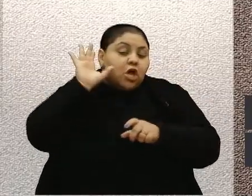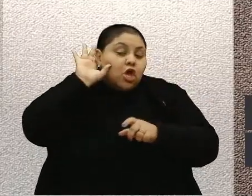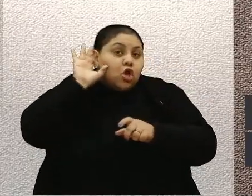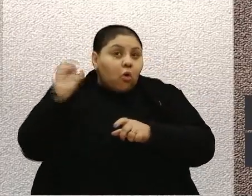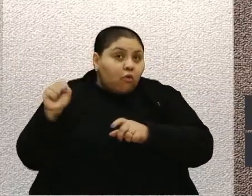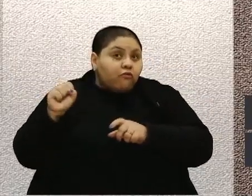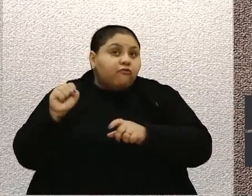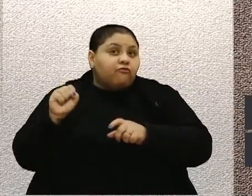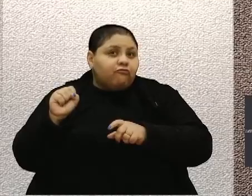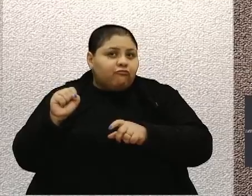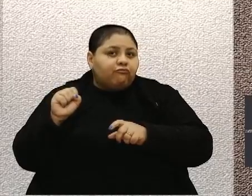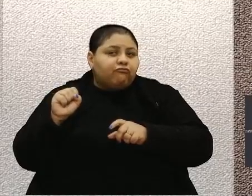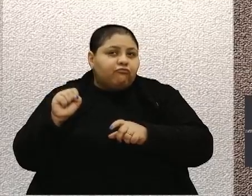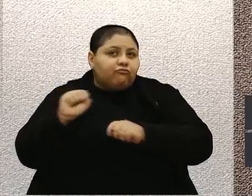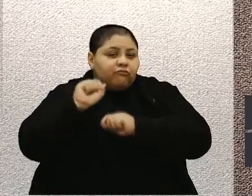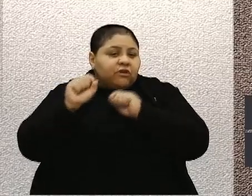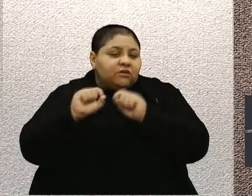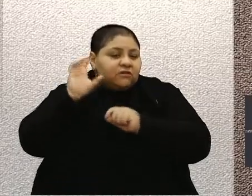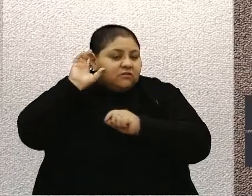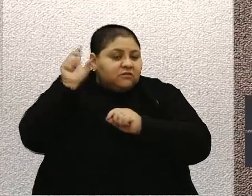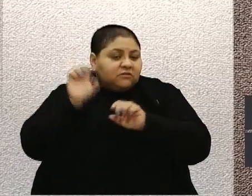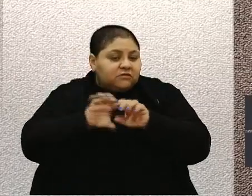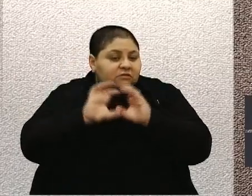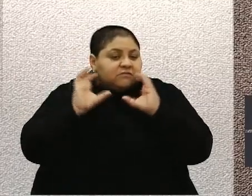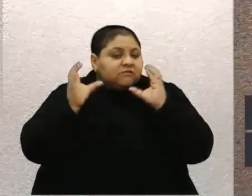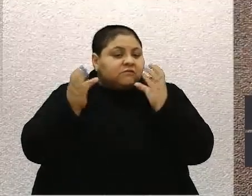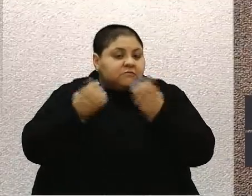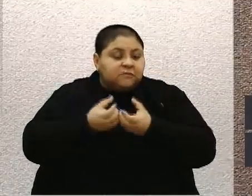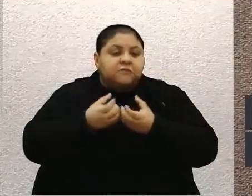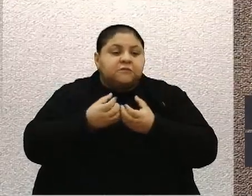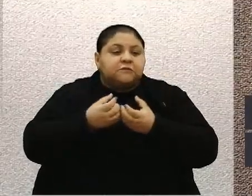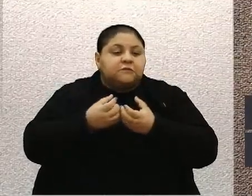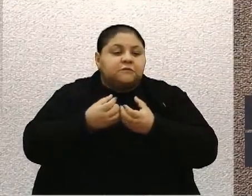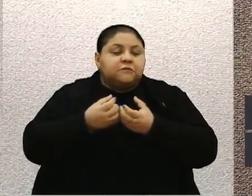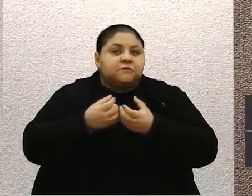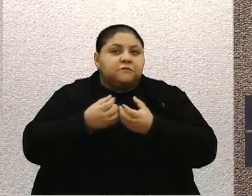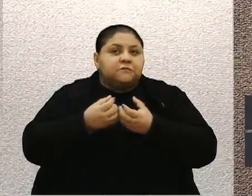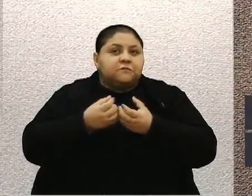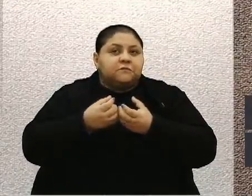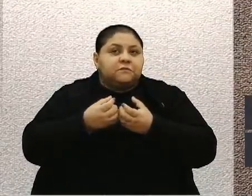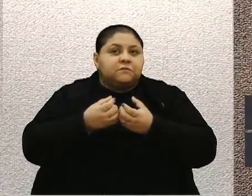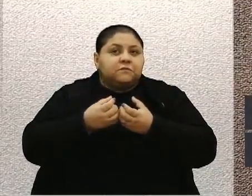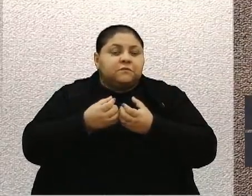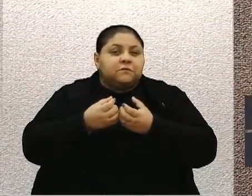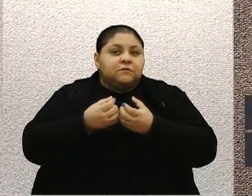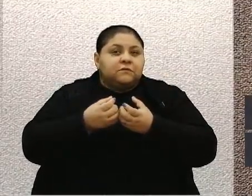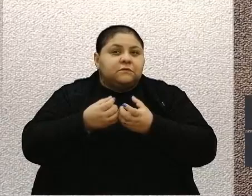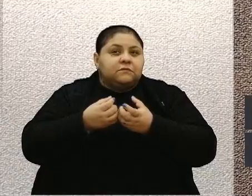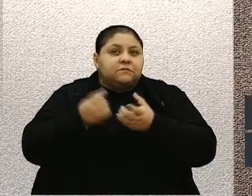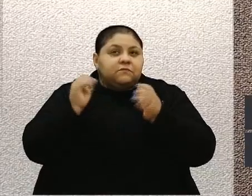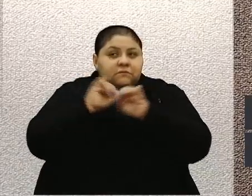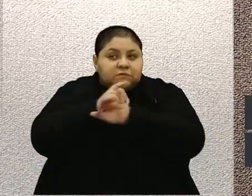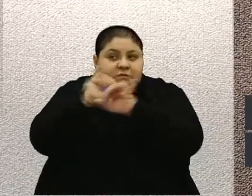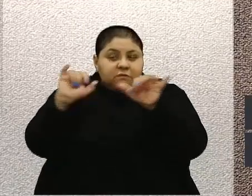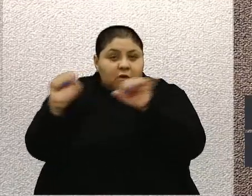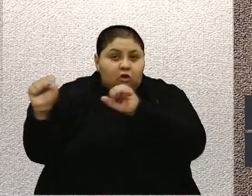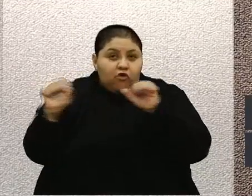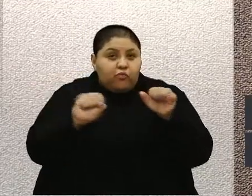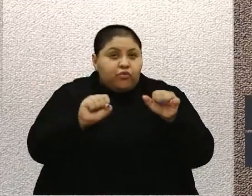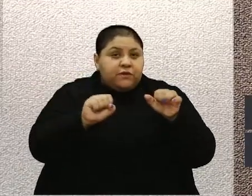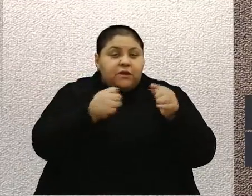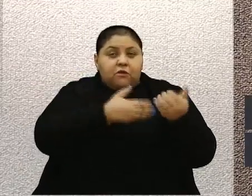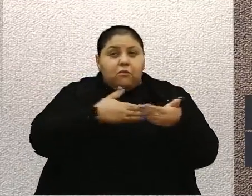Peço a palavra, presidente. É aquele que escuta a comunidade. Peço a palavra, presidente. E tenta levar as demandas ao poder público. Nós